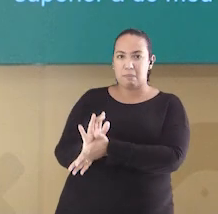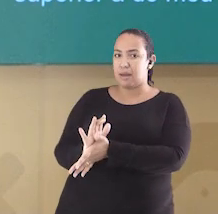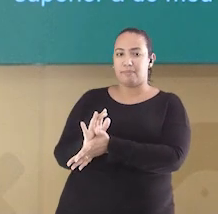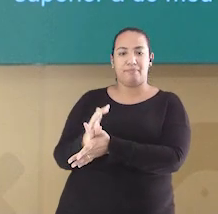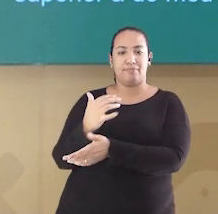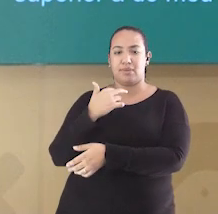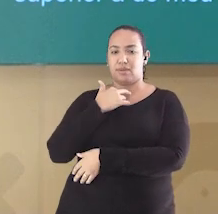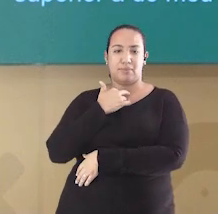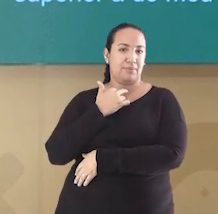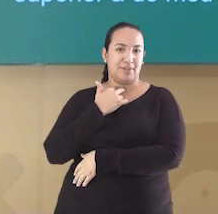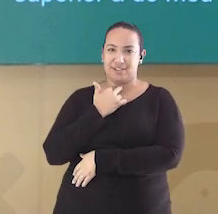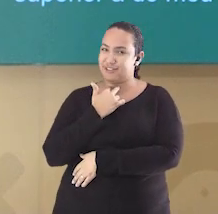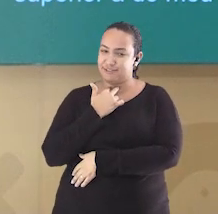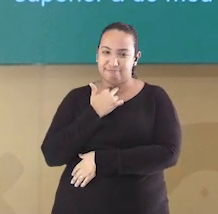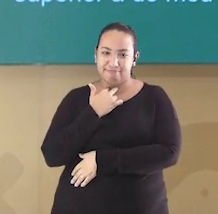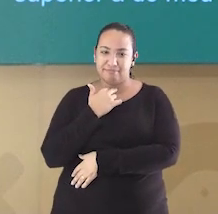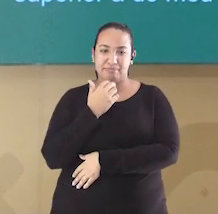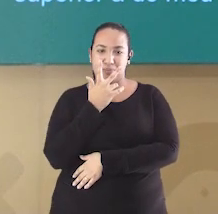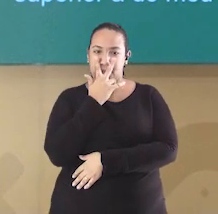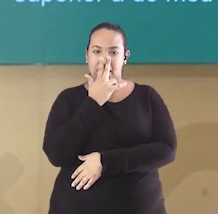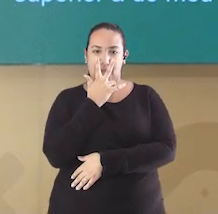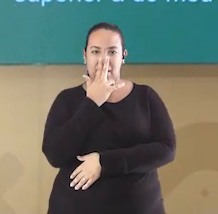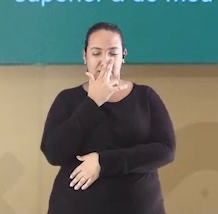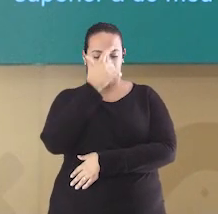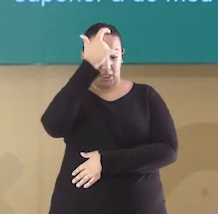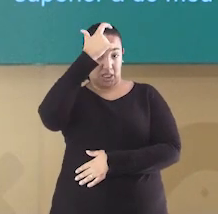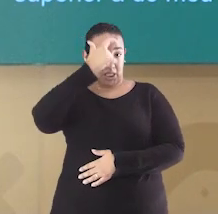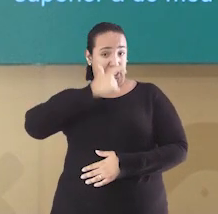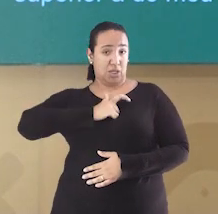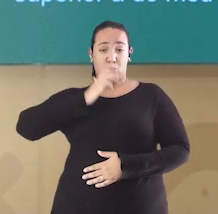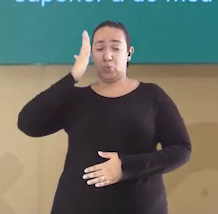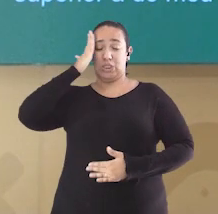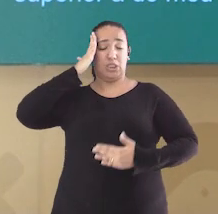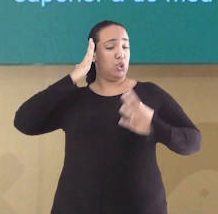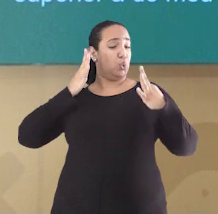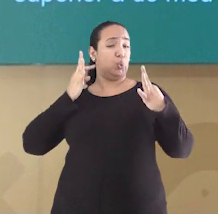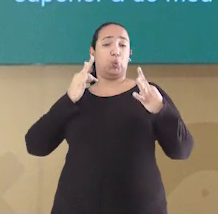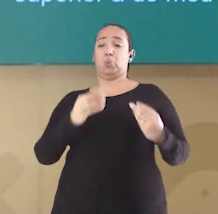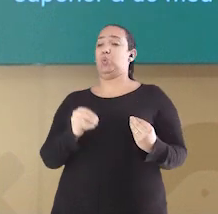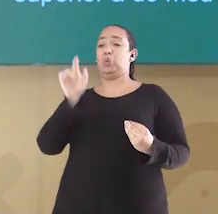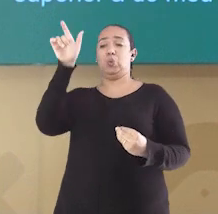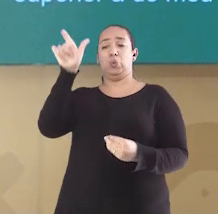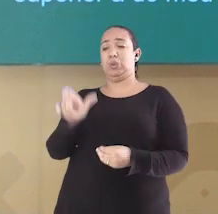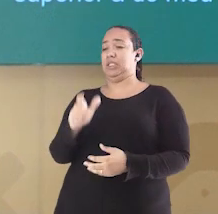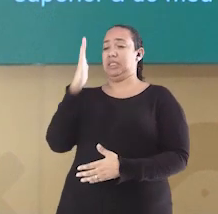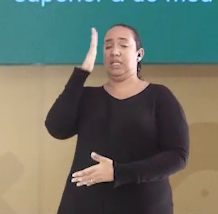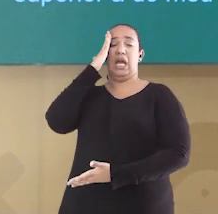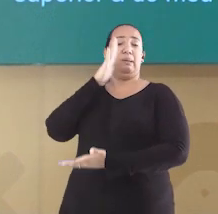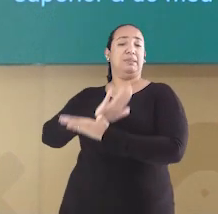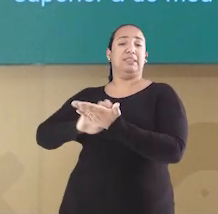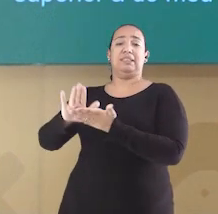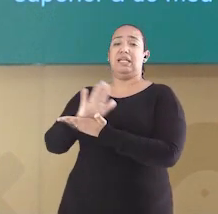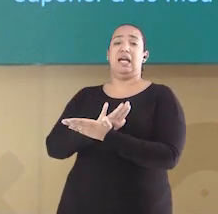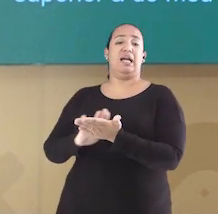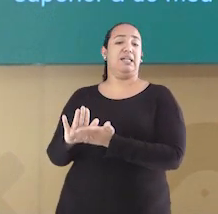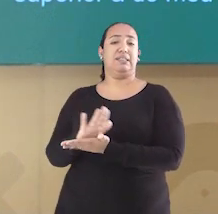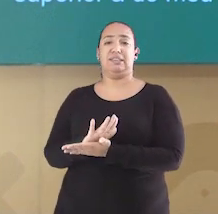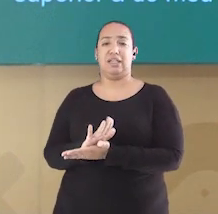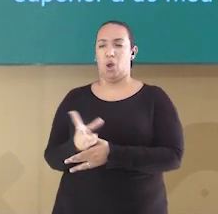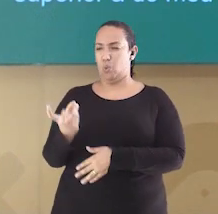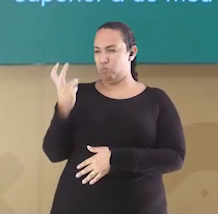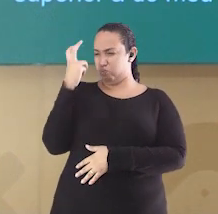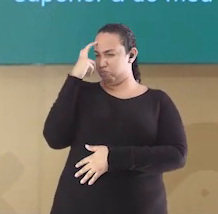abordá-lo de cima para baixo, como se eu soubesse tudo e ele não soubesse nada. Como se a